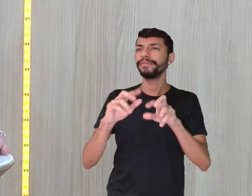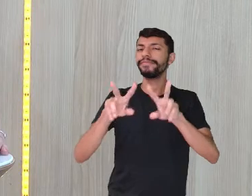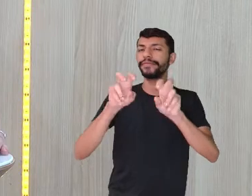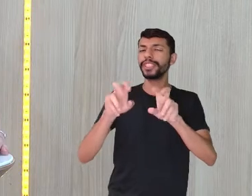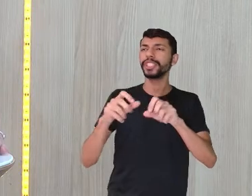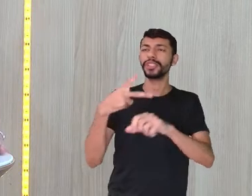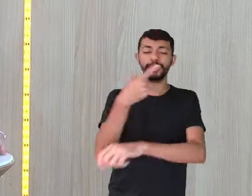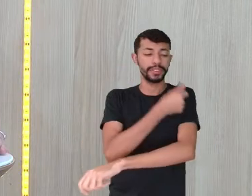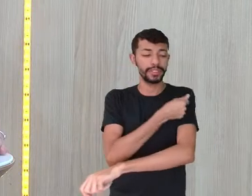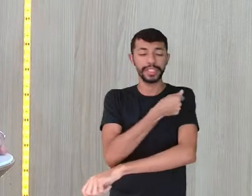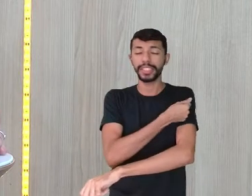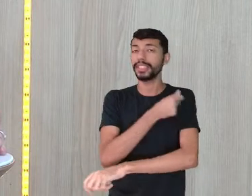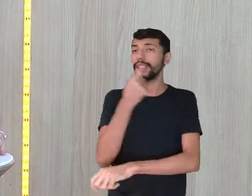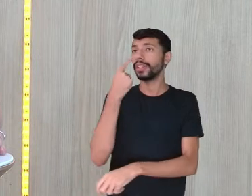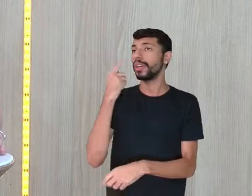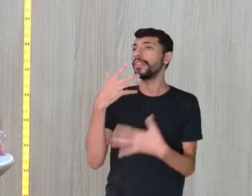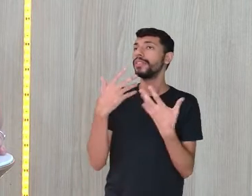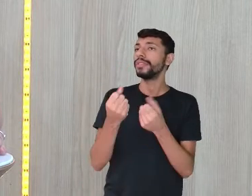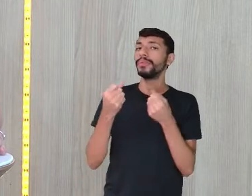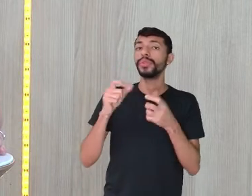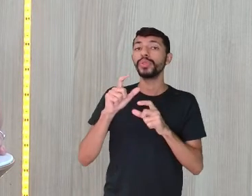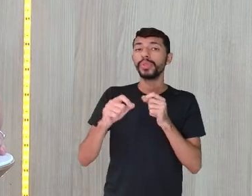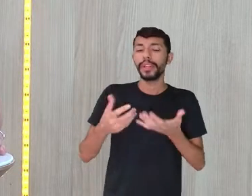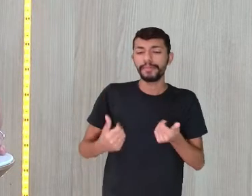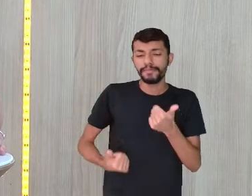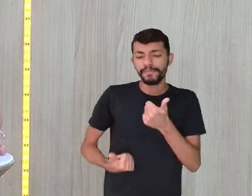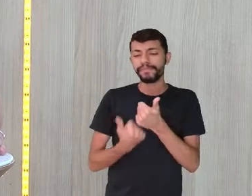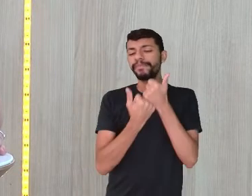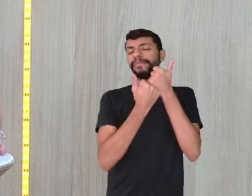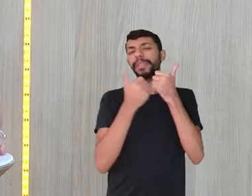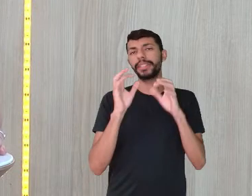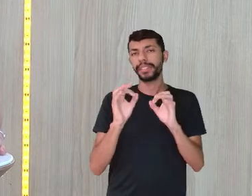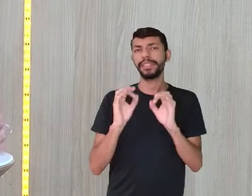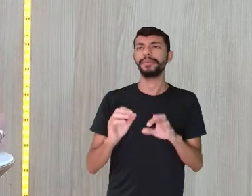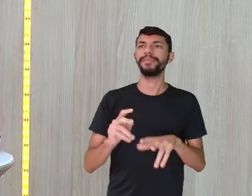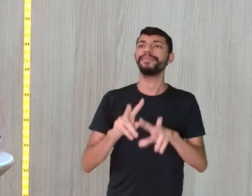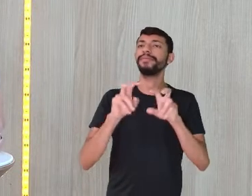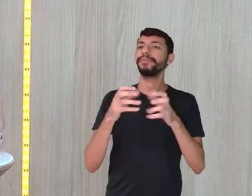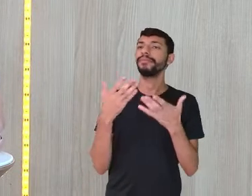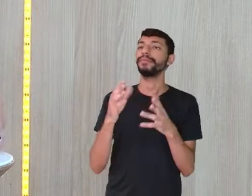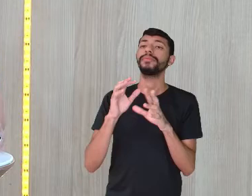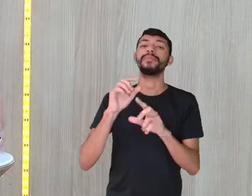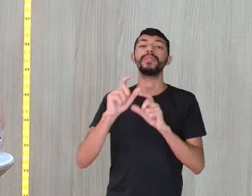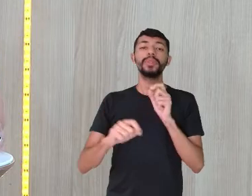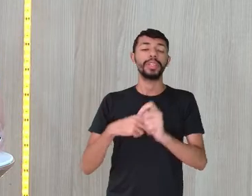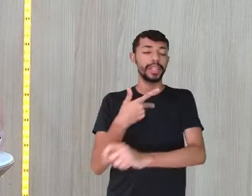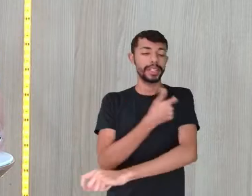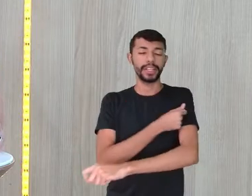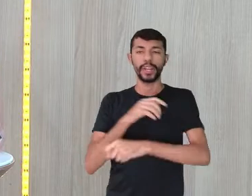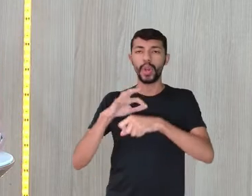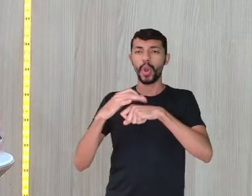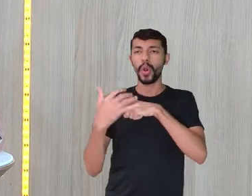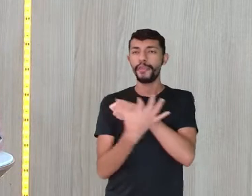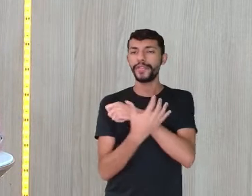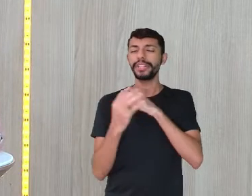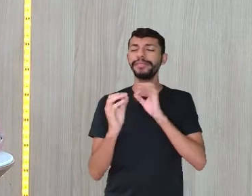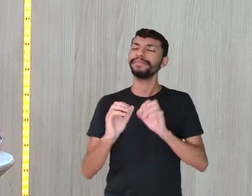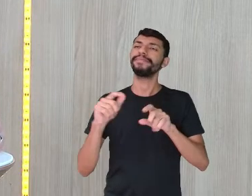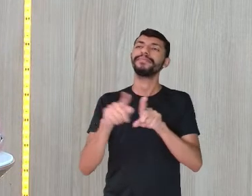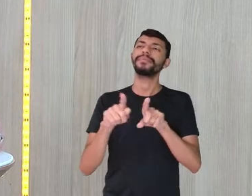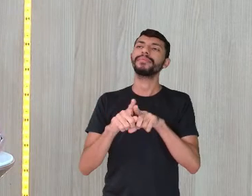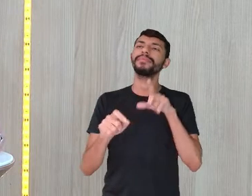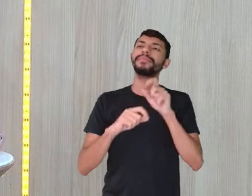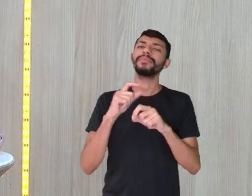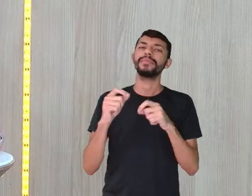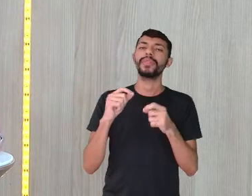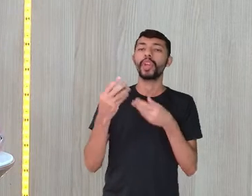em relação aí às vacinas, vamos intensificar ainda essa fala em relação a vacina da Covid, observar aí como é que está o